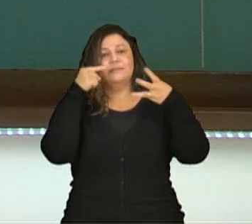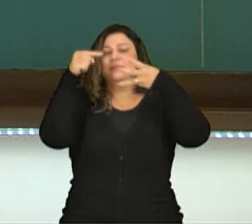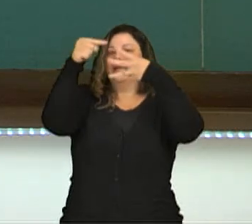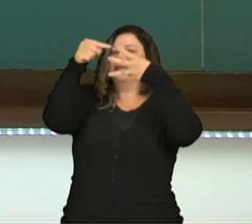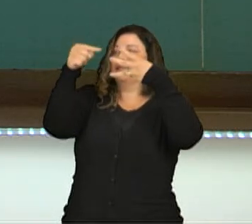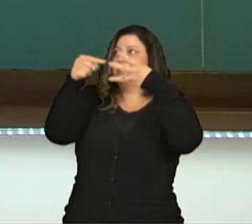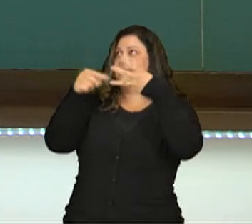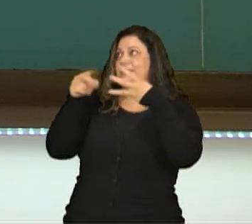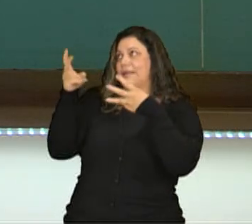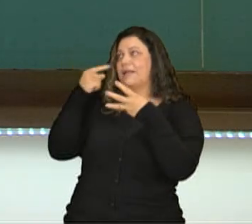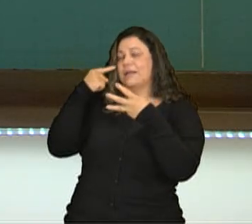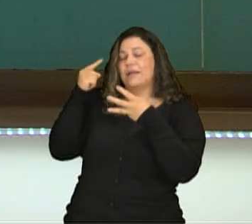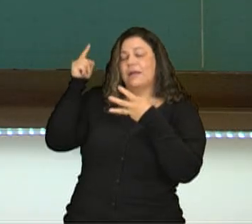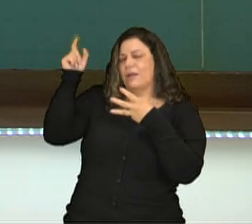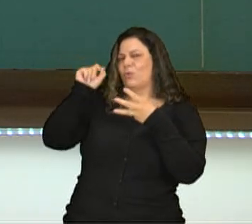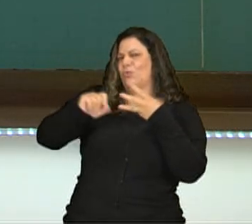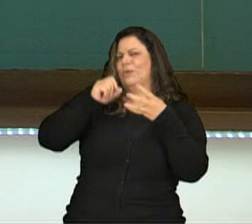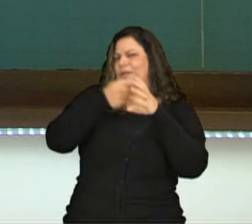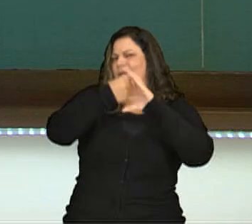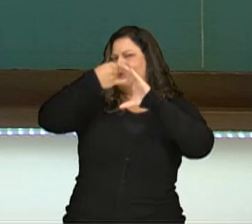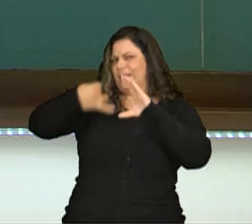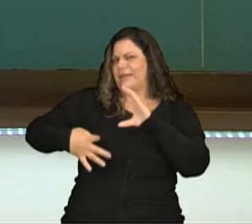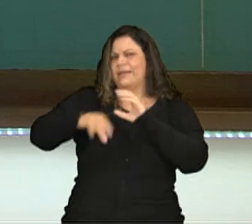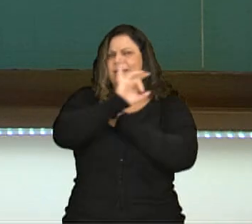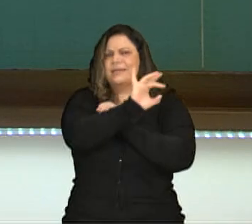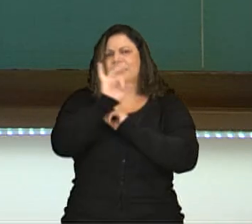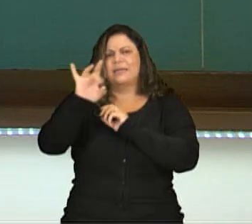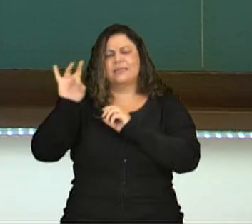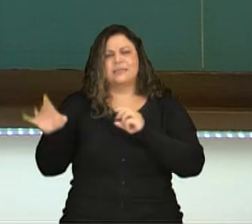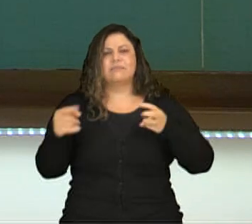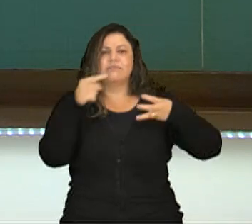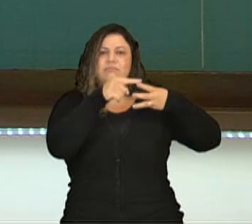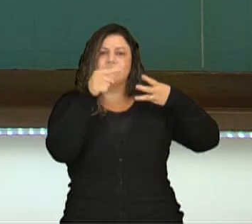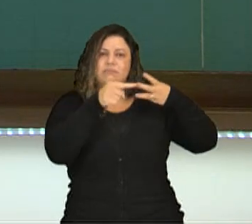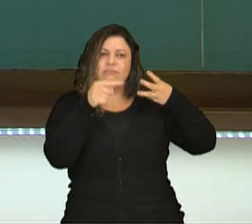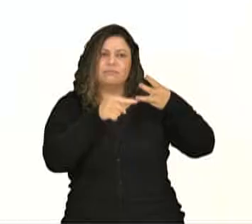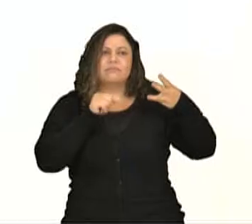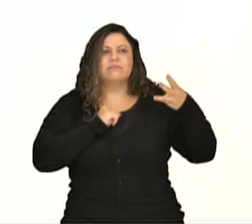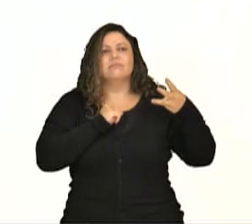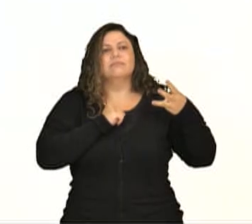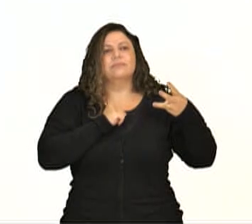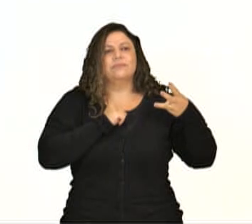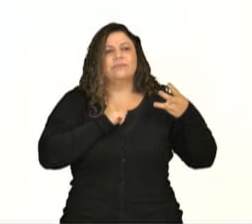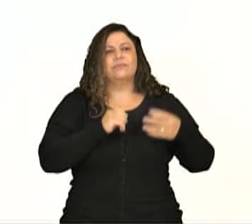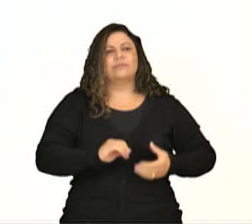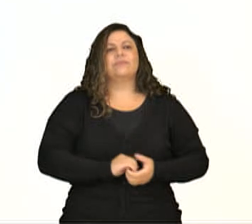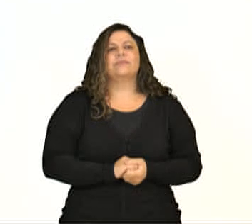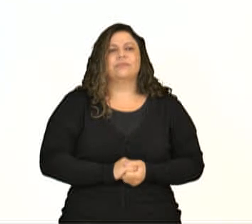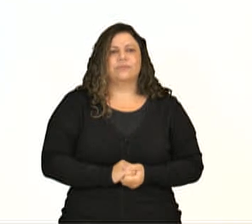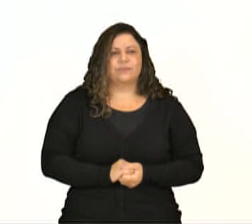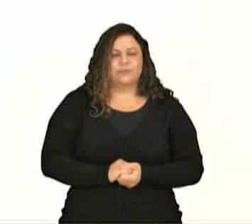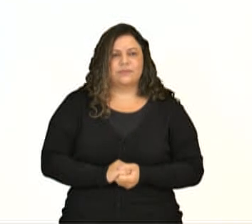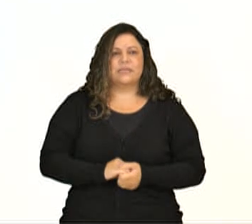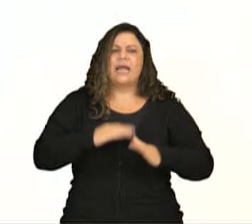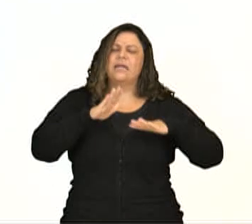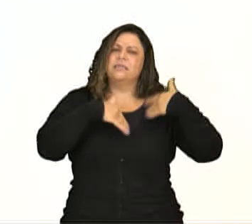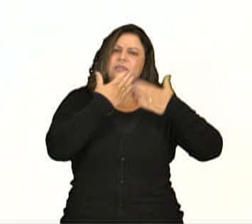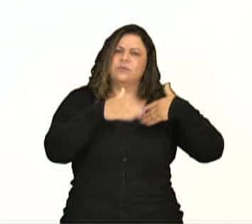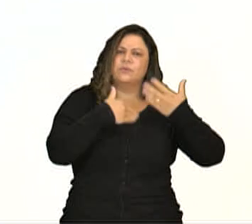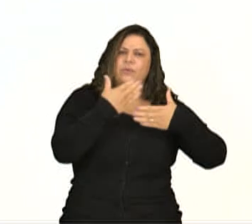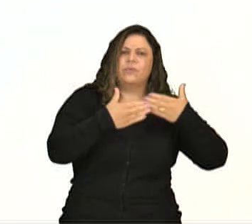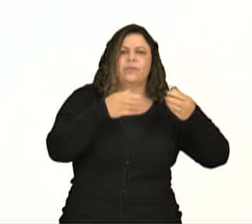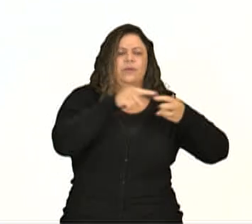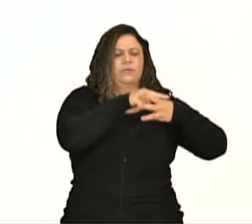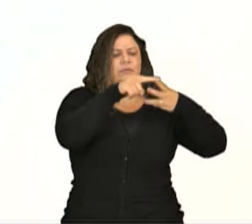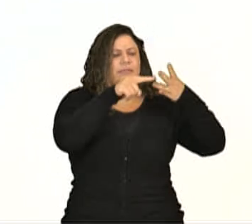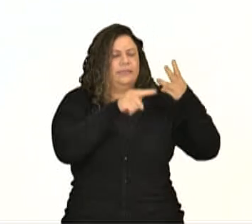Quattrocento e Cinquecento. O que caracteriza cada uma dessas fases? O Renascimento cultural se desenvolveu